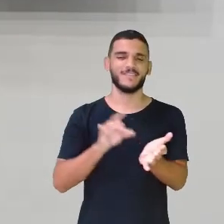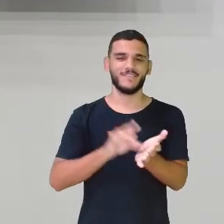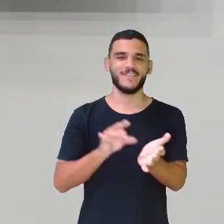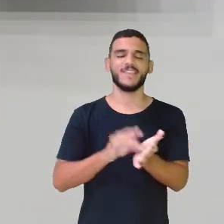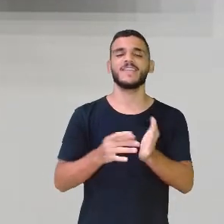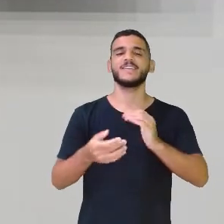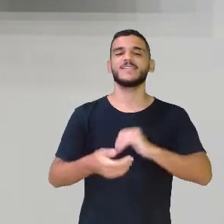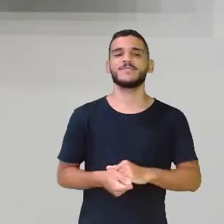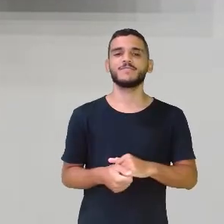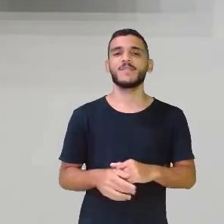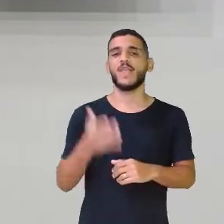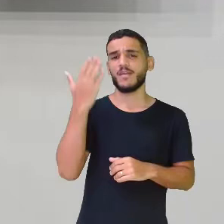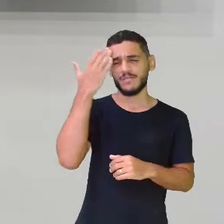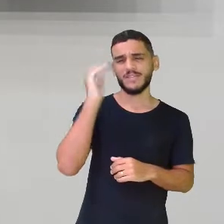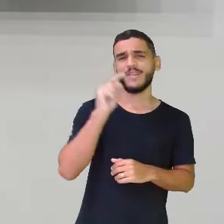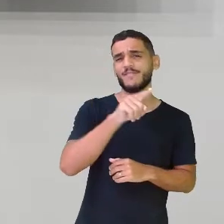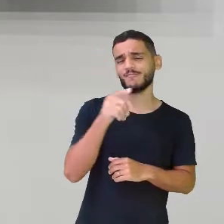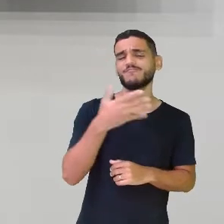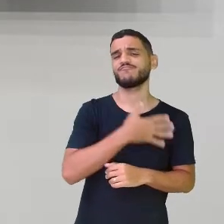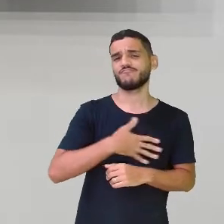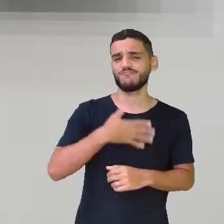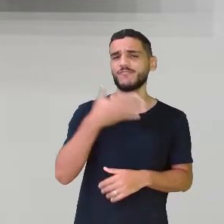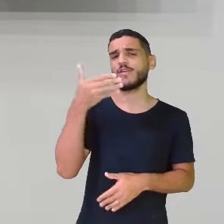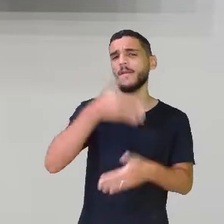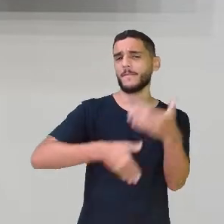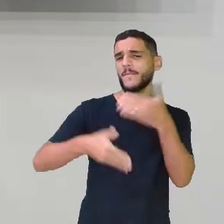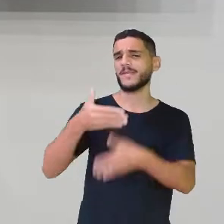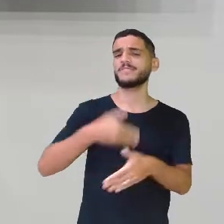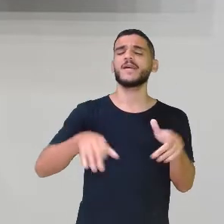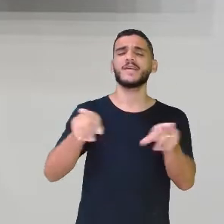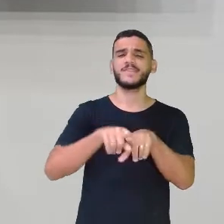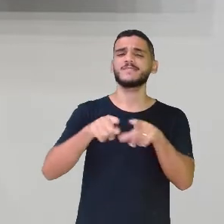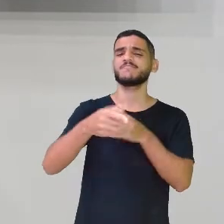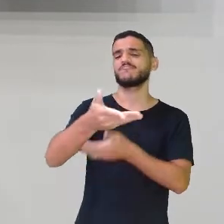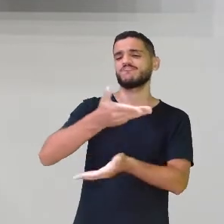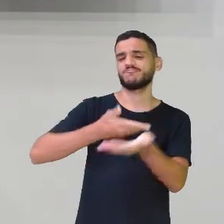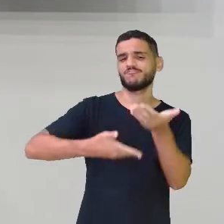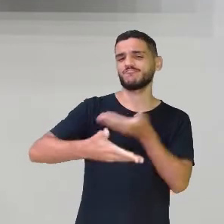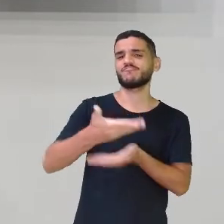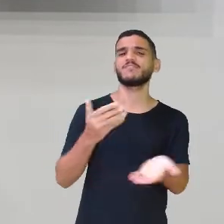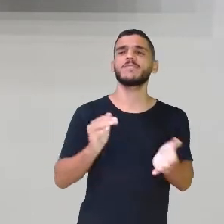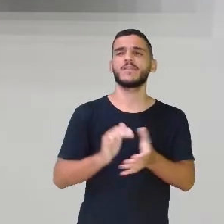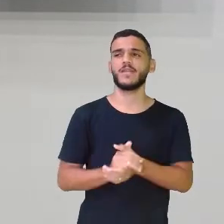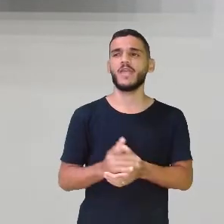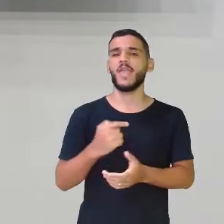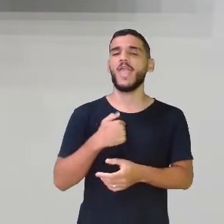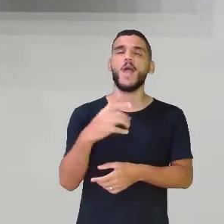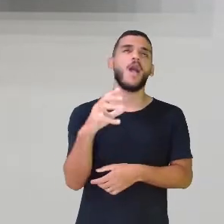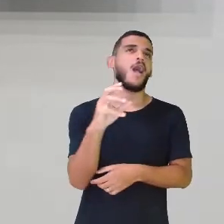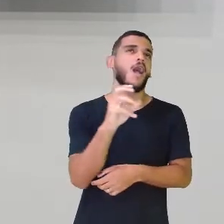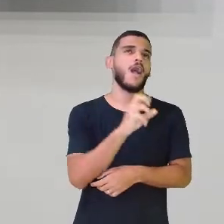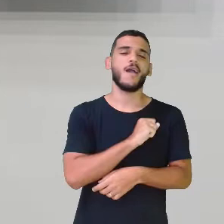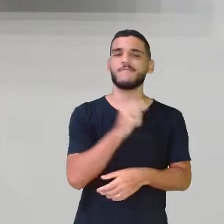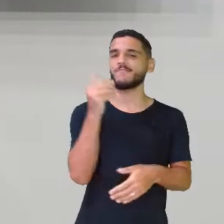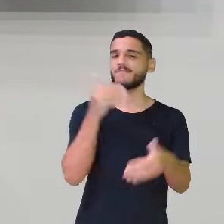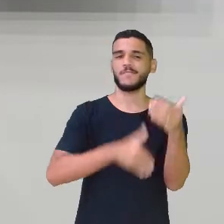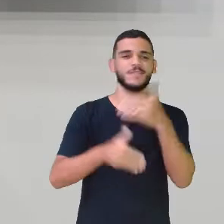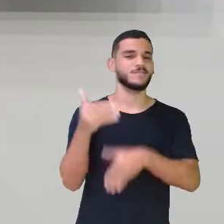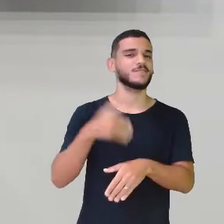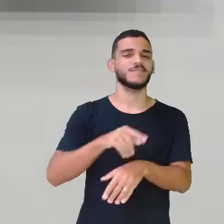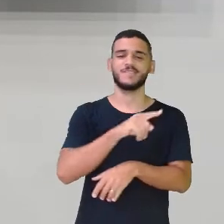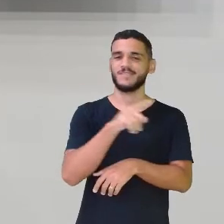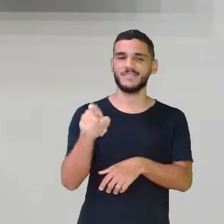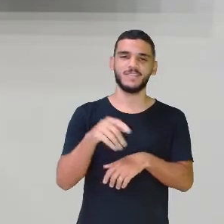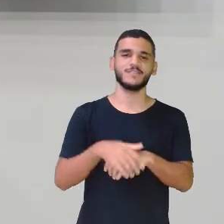de participar, eu sei que vocês gostam de interagir comigo, inclusive eu amo essa interação. Não se